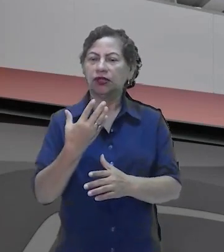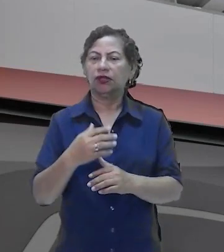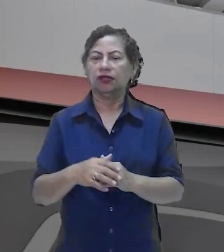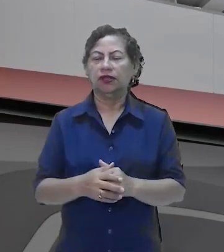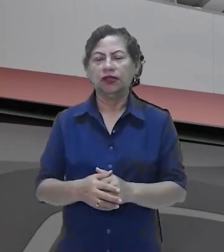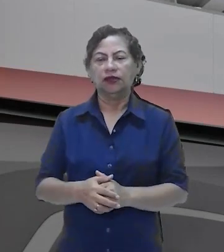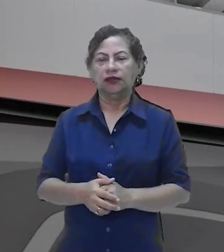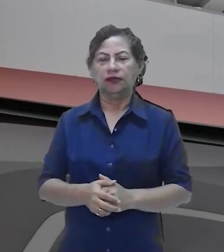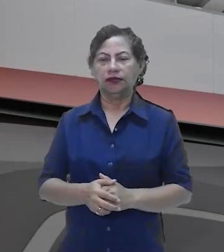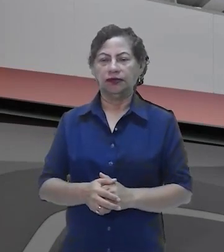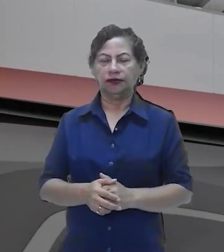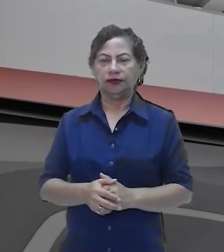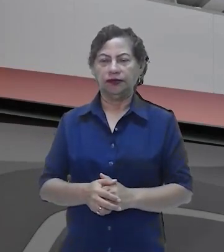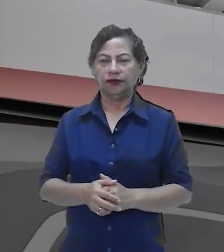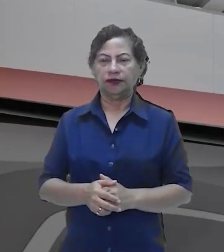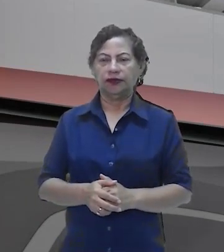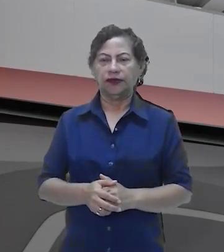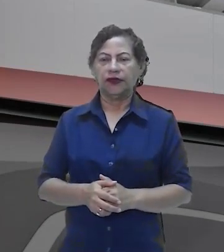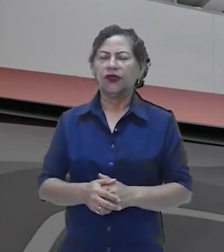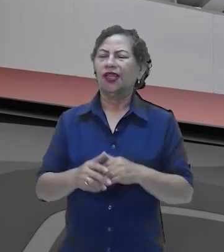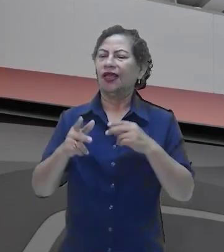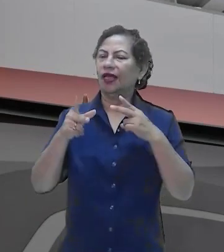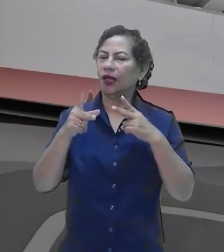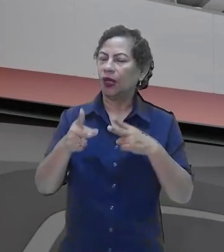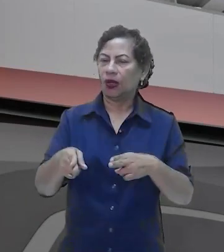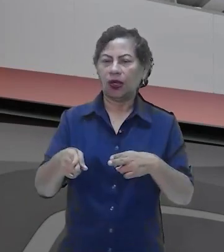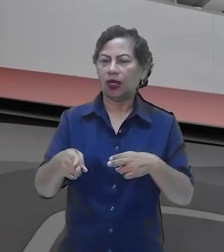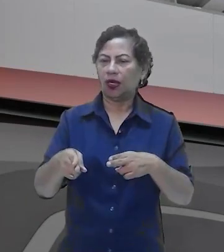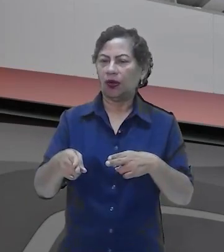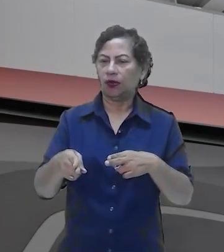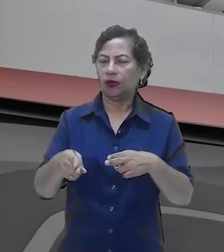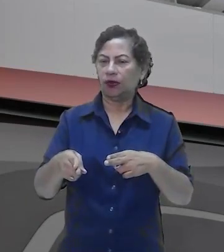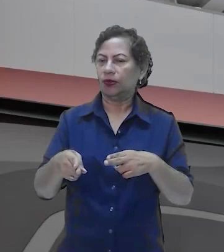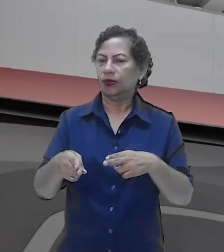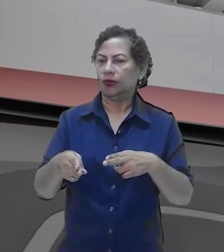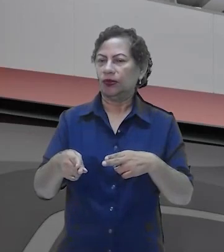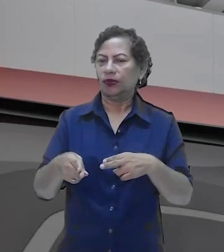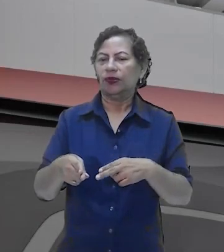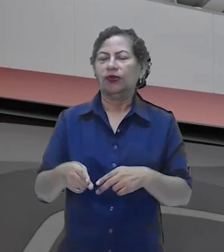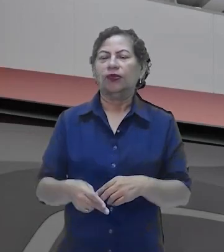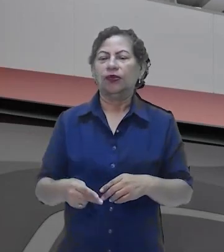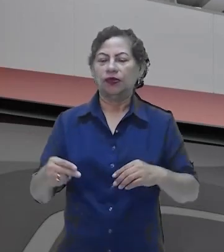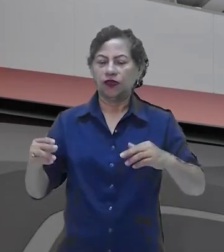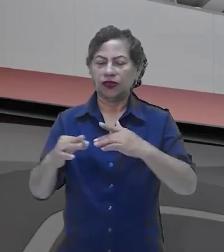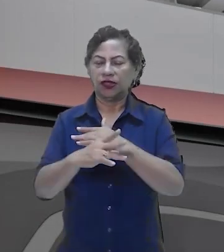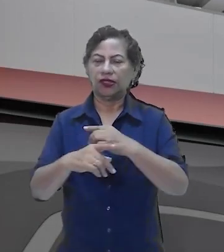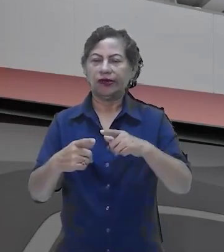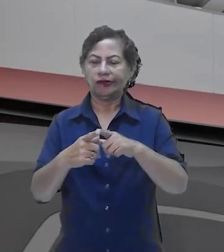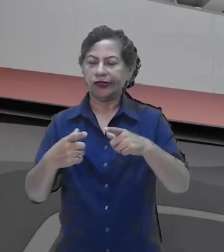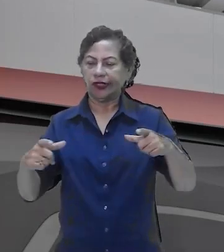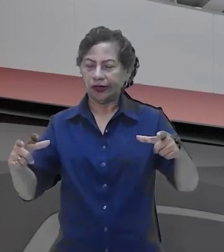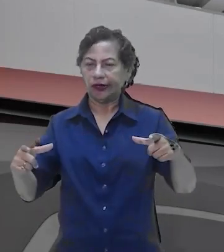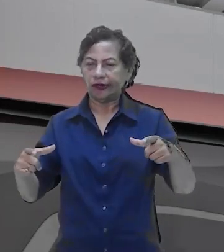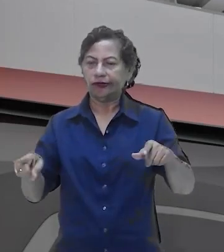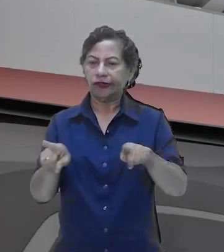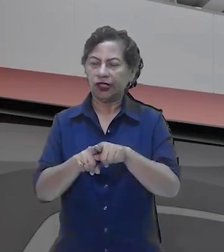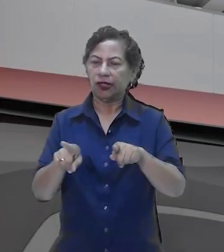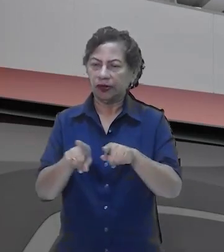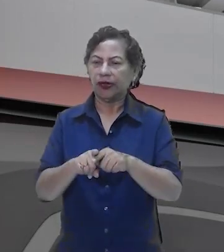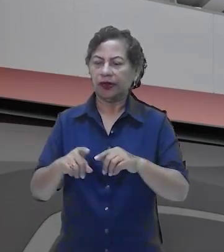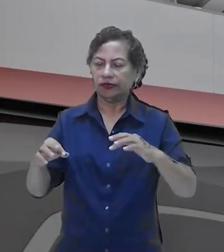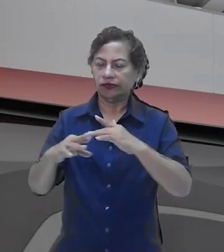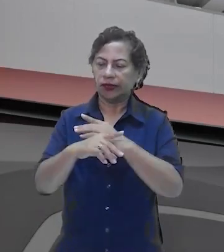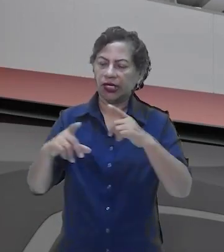começam a aparecer nessas localidades, nas cidades médias, certo? Então, o